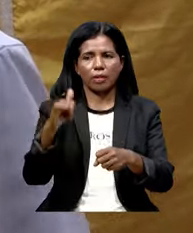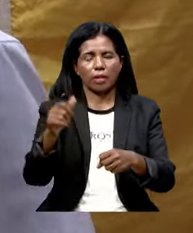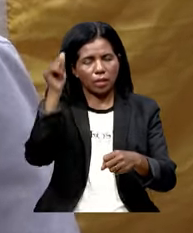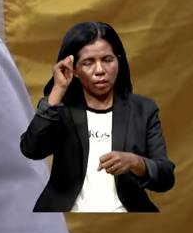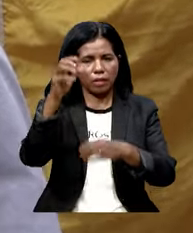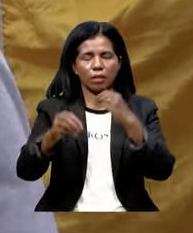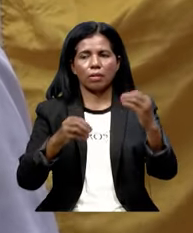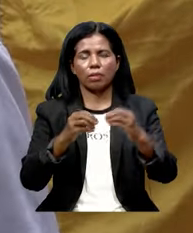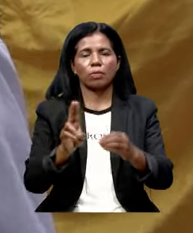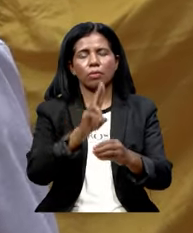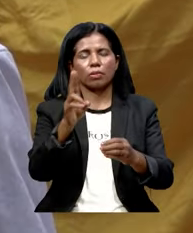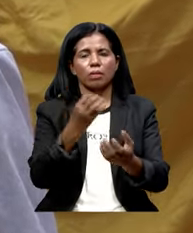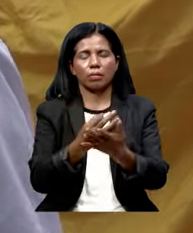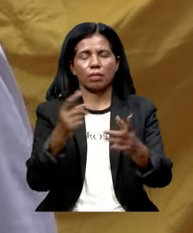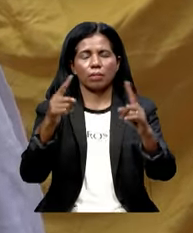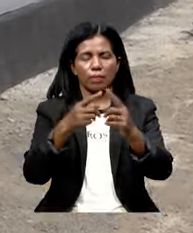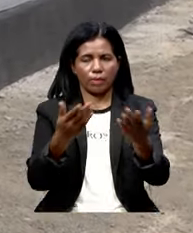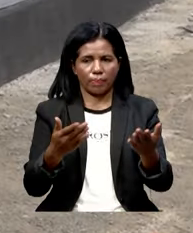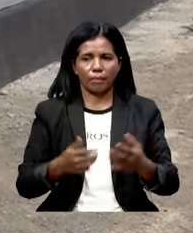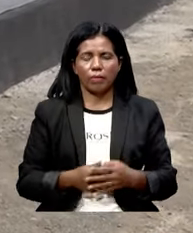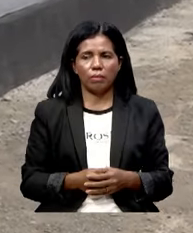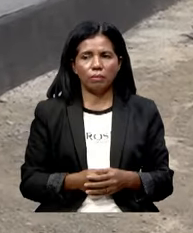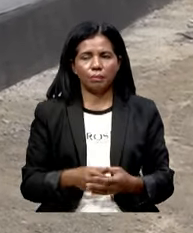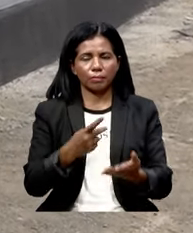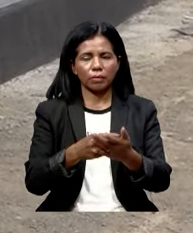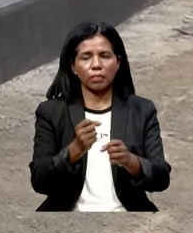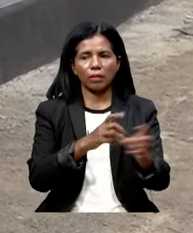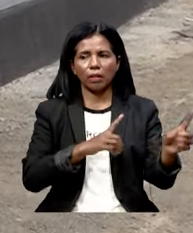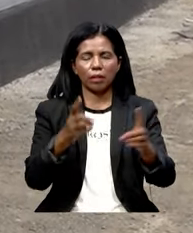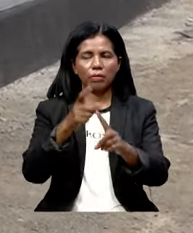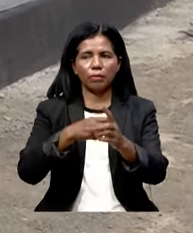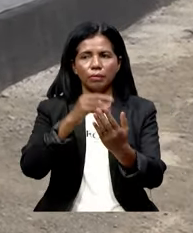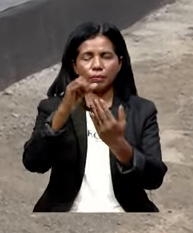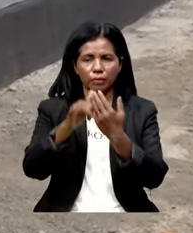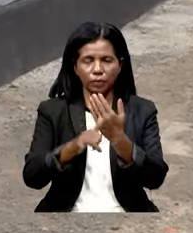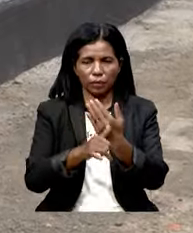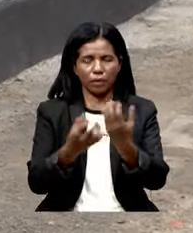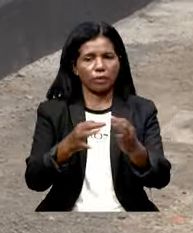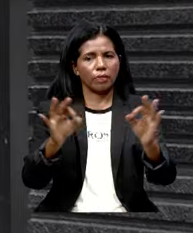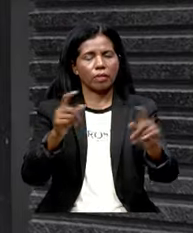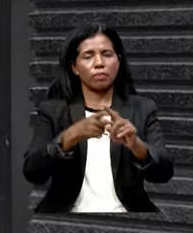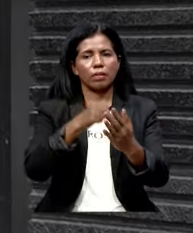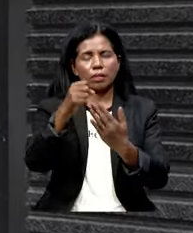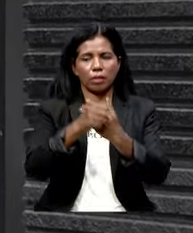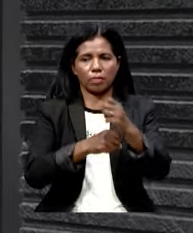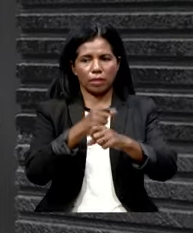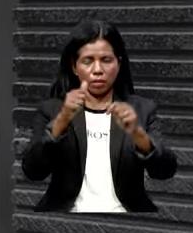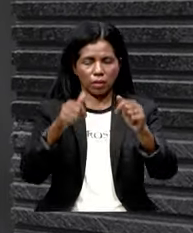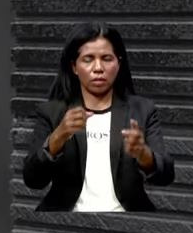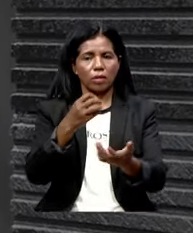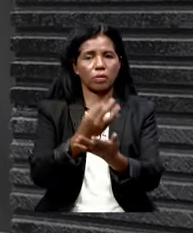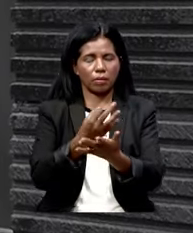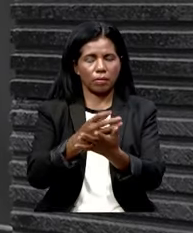a utilização orçamento para a obra. Também. Projeto né, a rua implementa e fulan junho, no remate e fulan setembro, tinha né, no orçamento